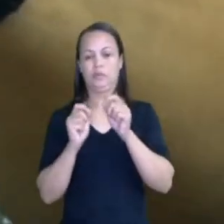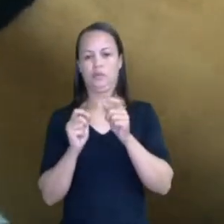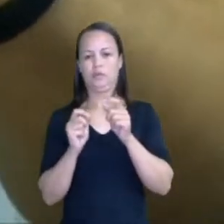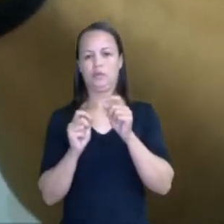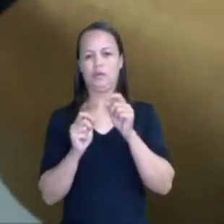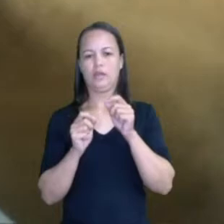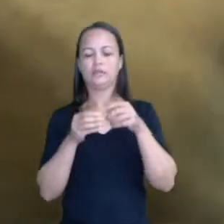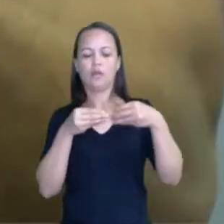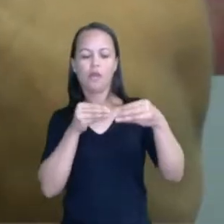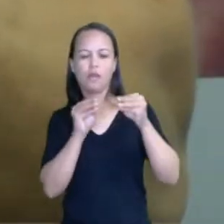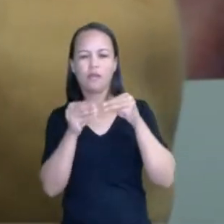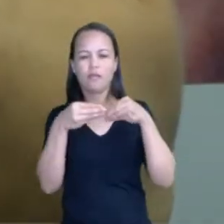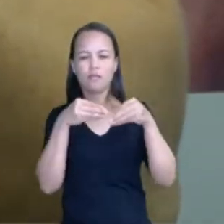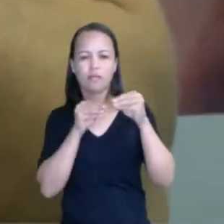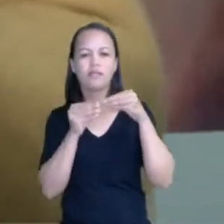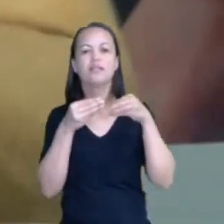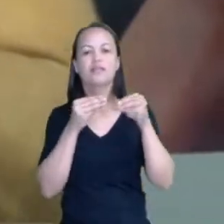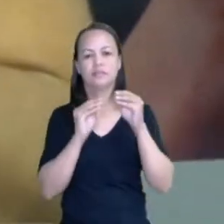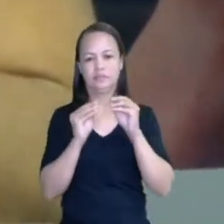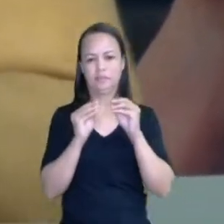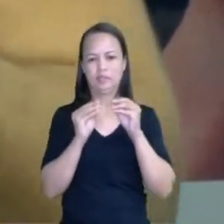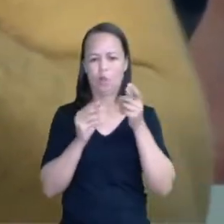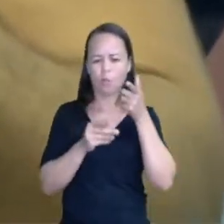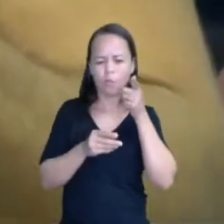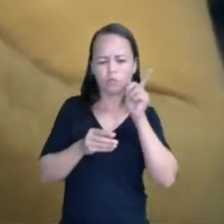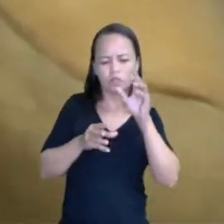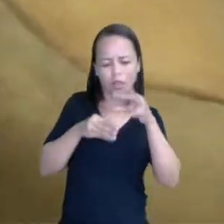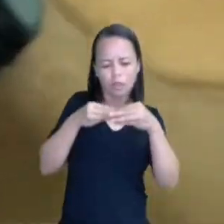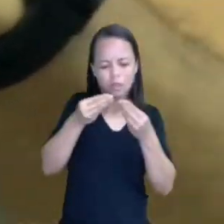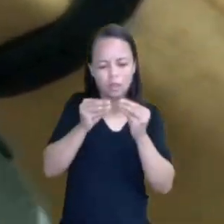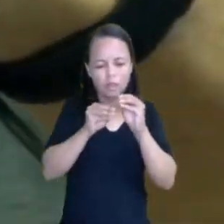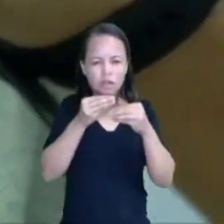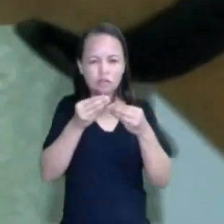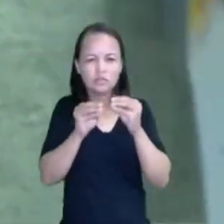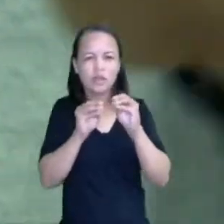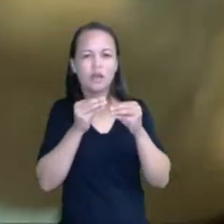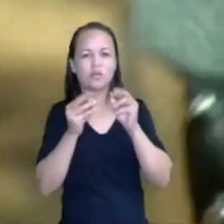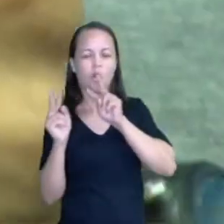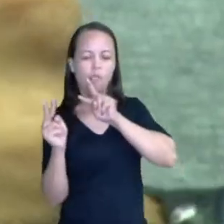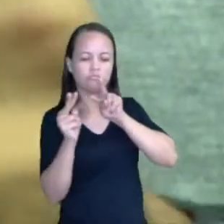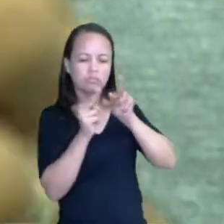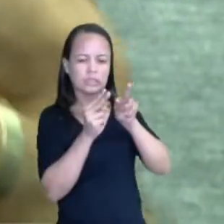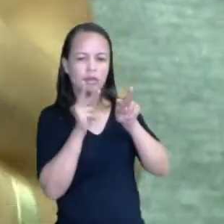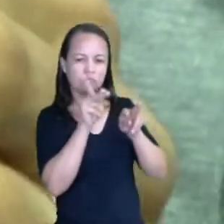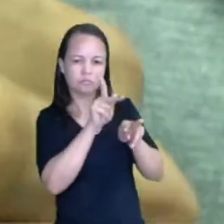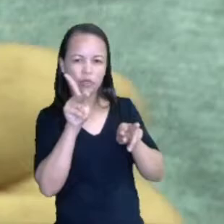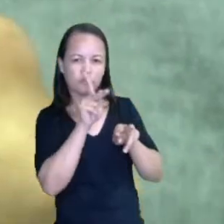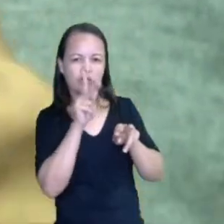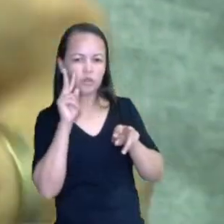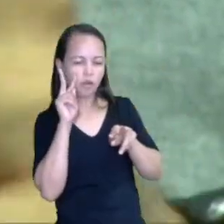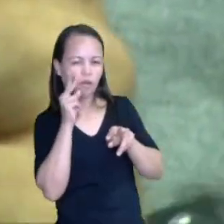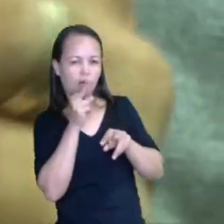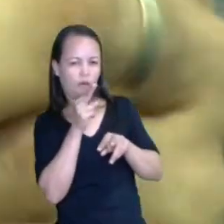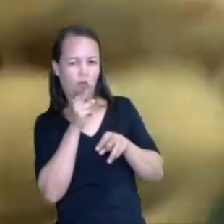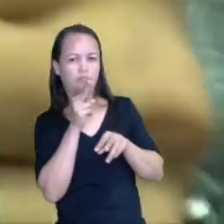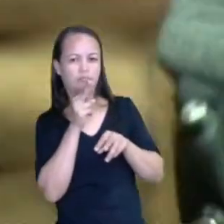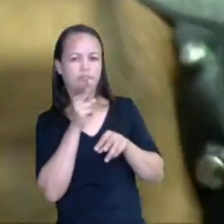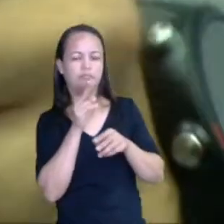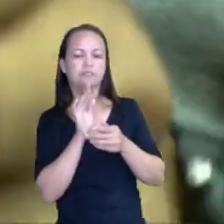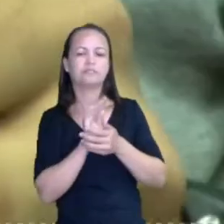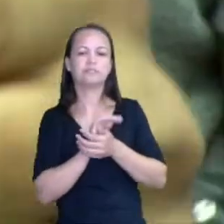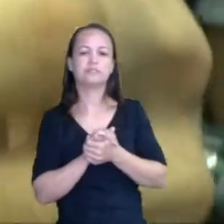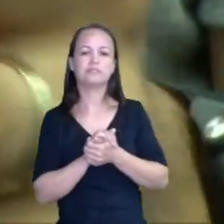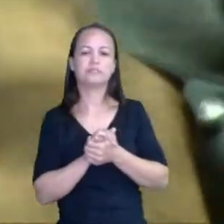quê? Flexível, né? Eu consigo manipular aqui, flexionar a massinha de modelar, tá